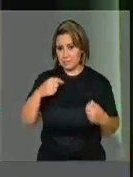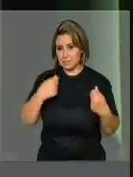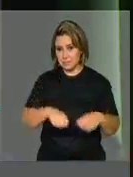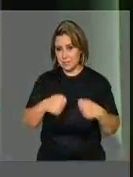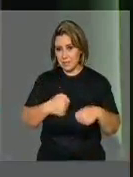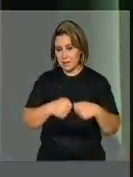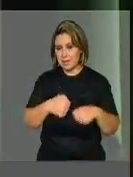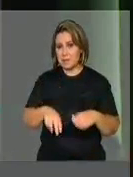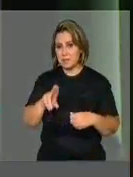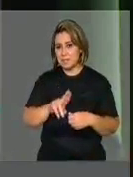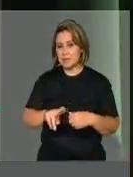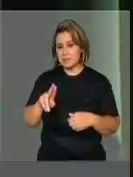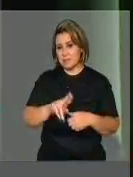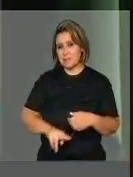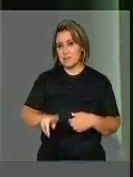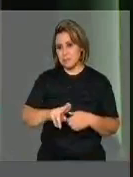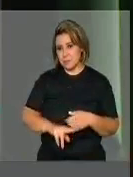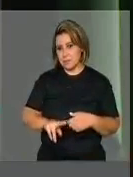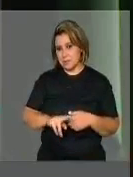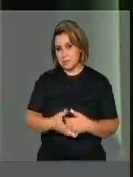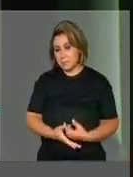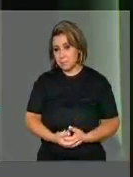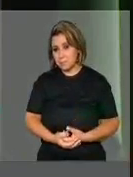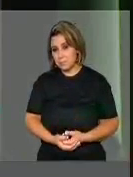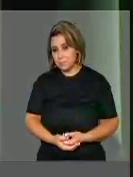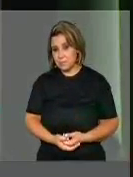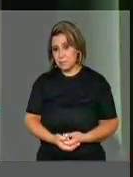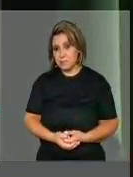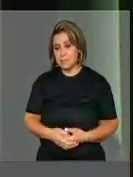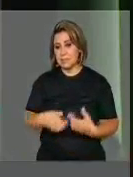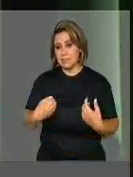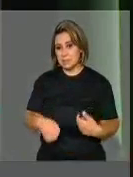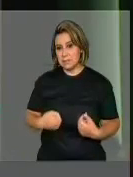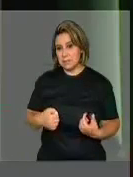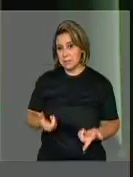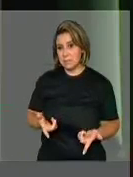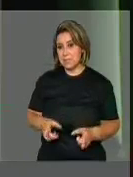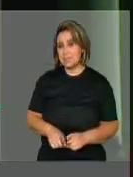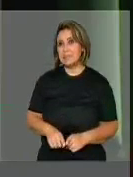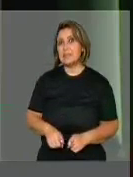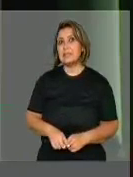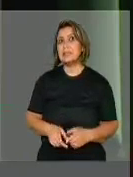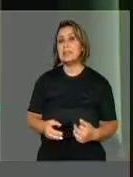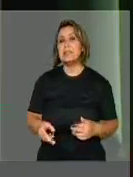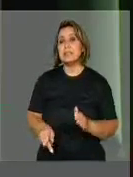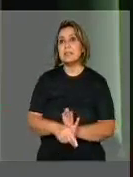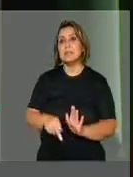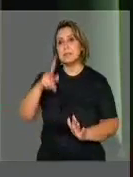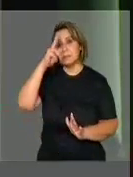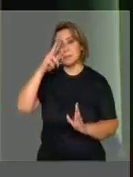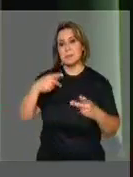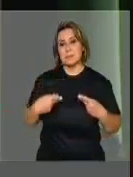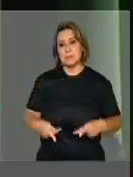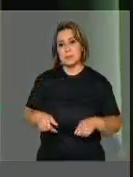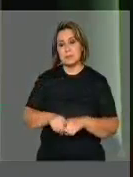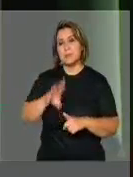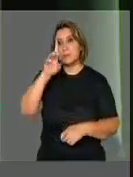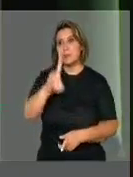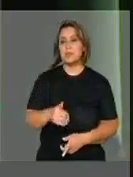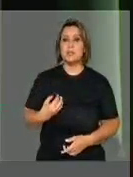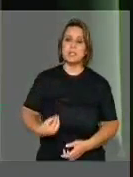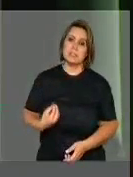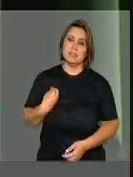ao consumo humano, como necessidade humana, necessidade e direito à